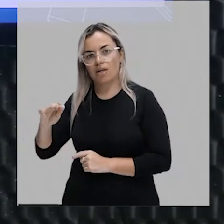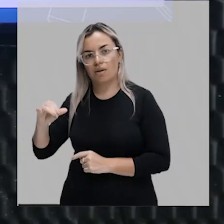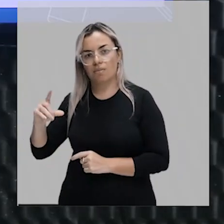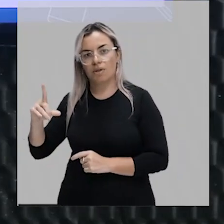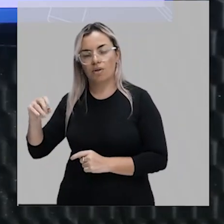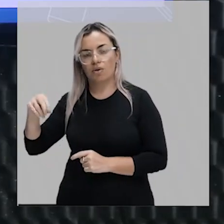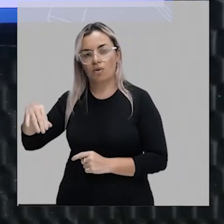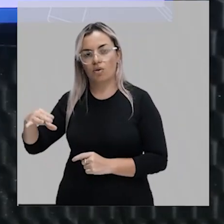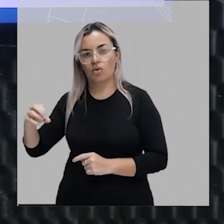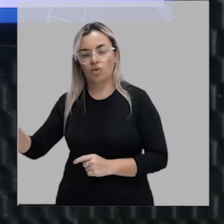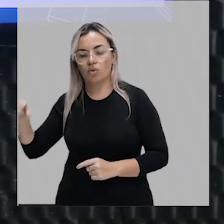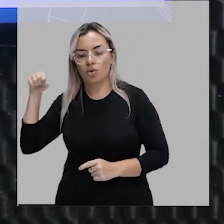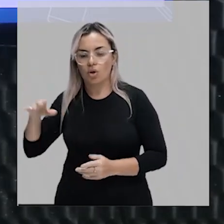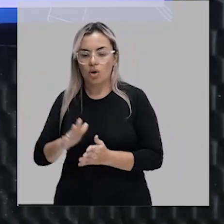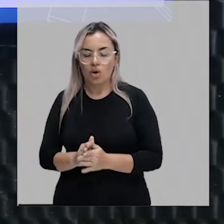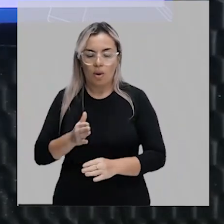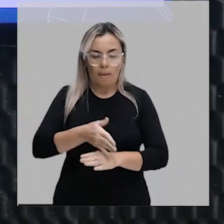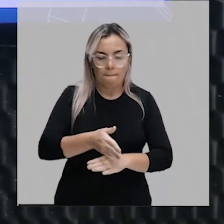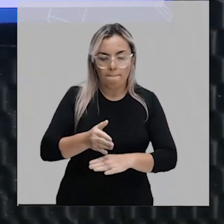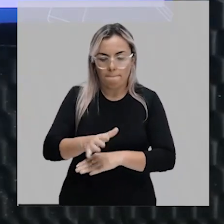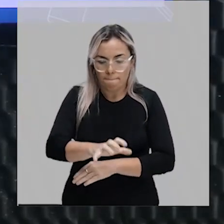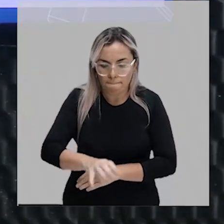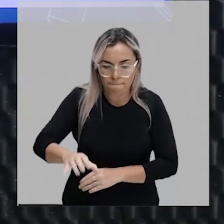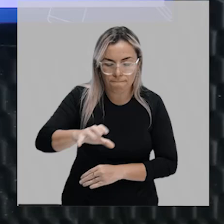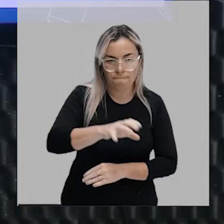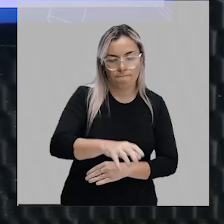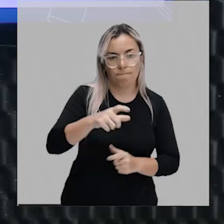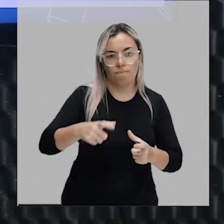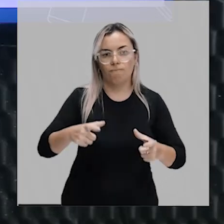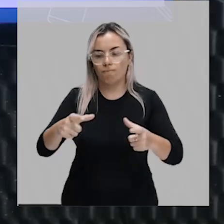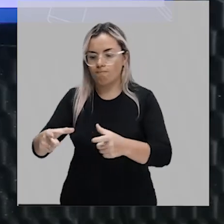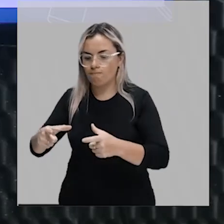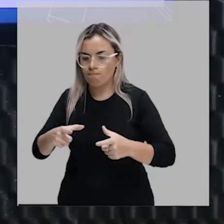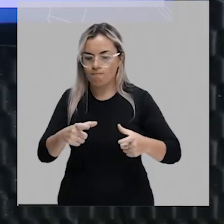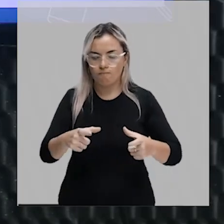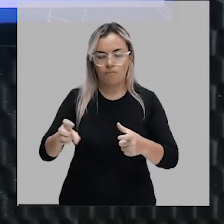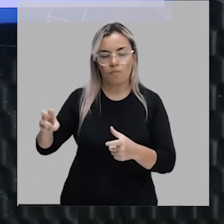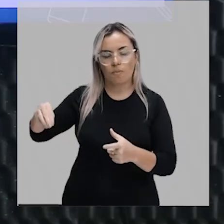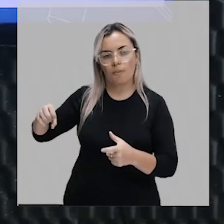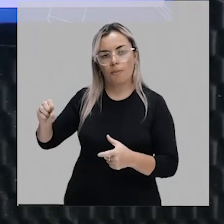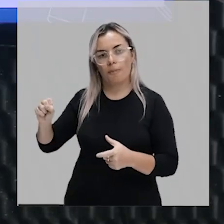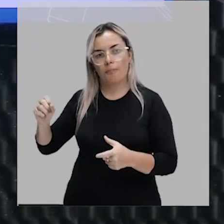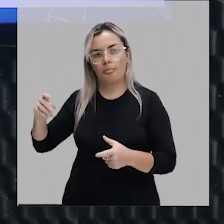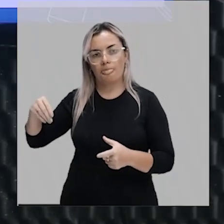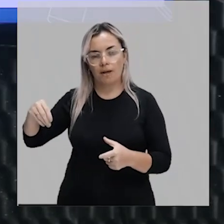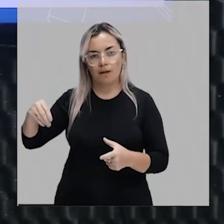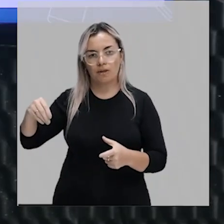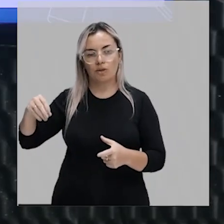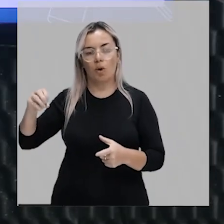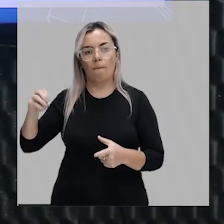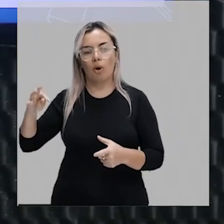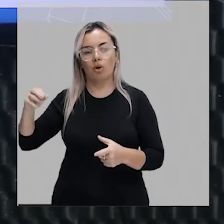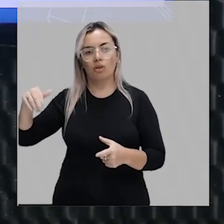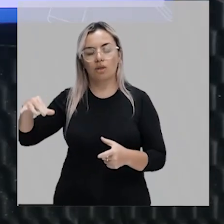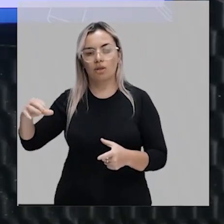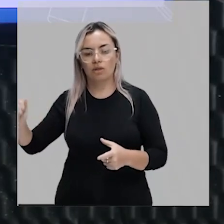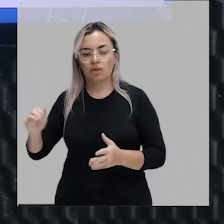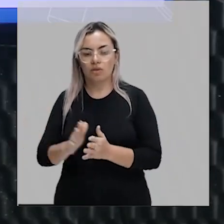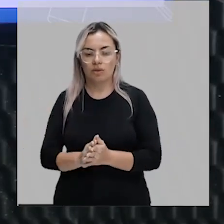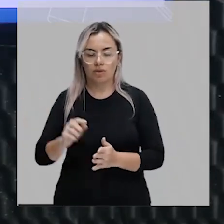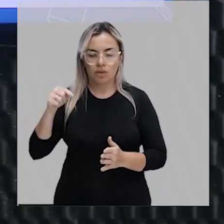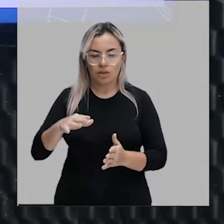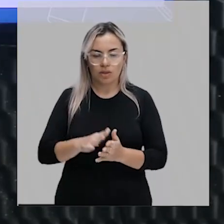dos povos que ocuparam a Mesopotâmia. E alguns desses povos chegaram a formar